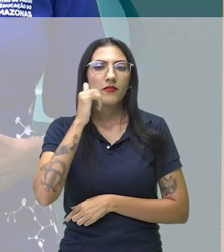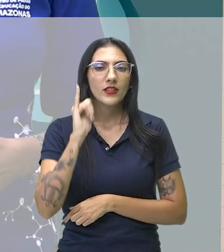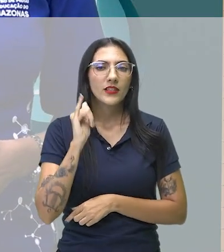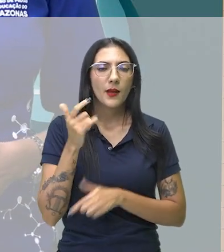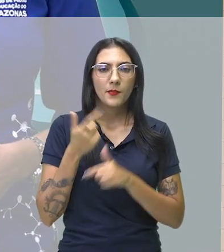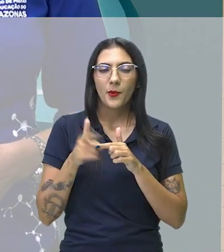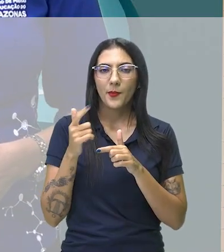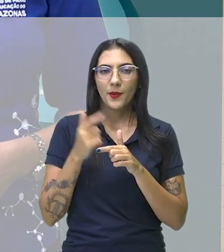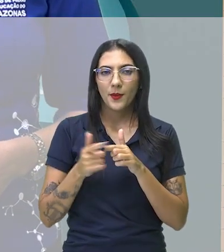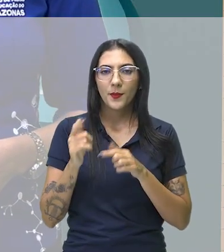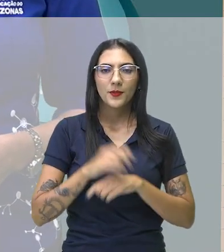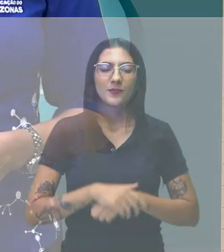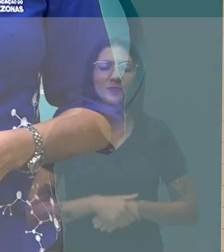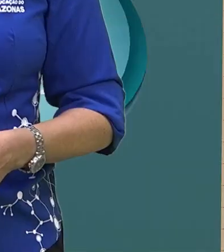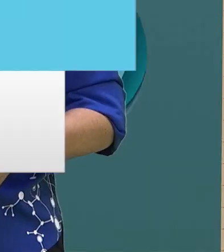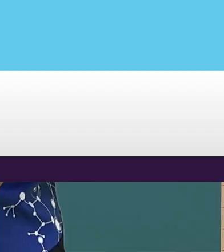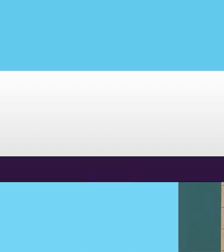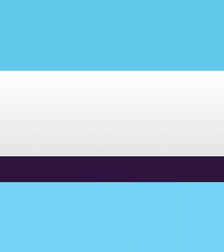censura.